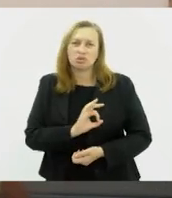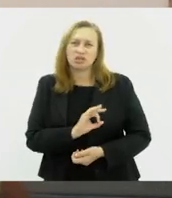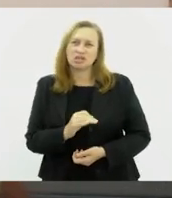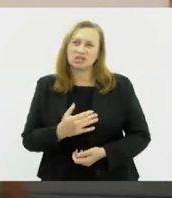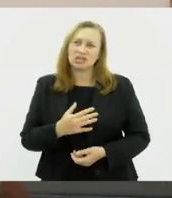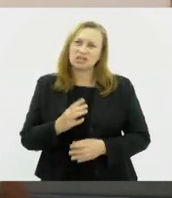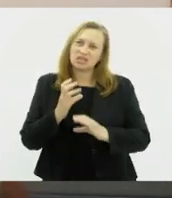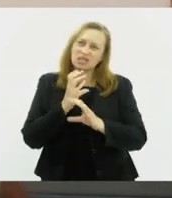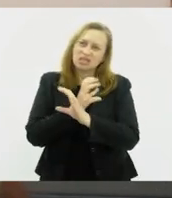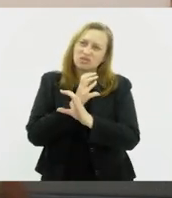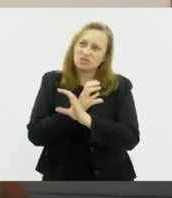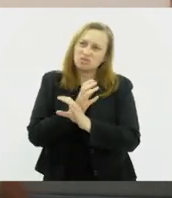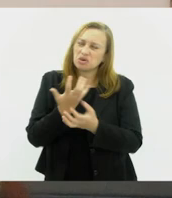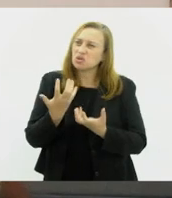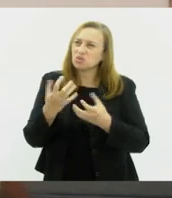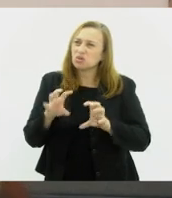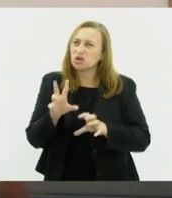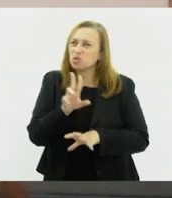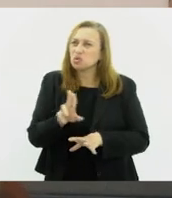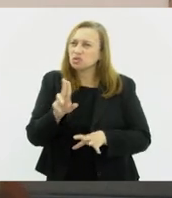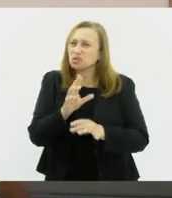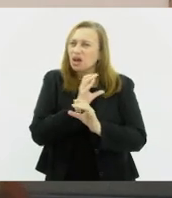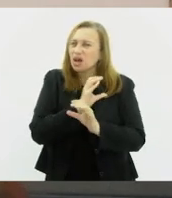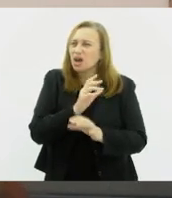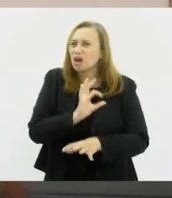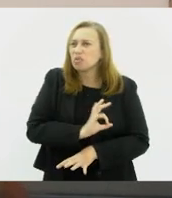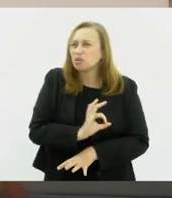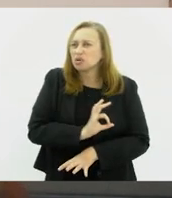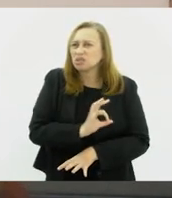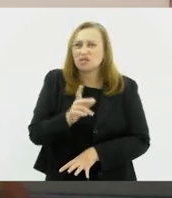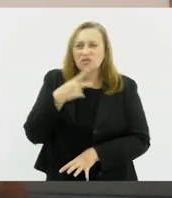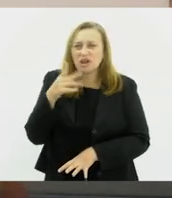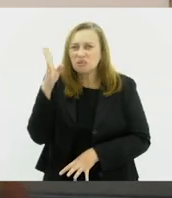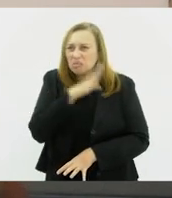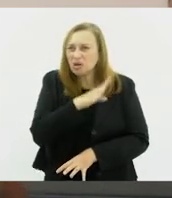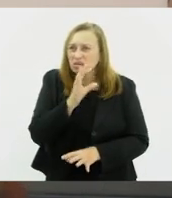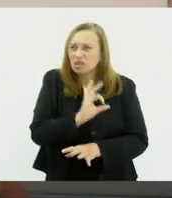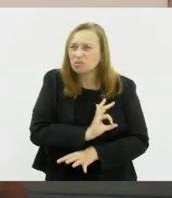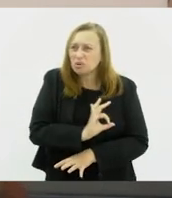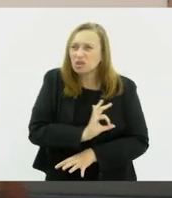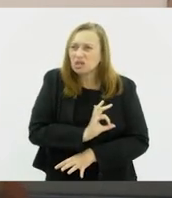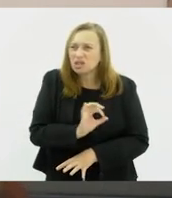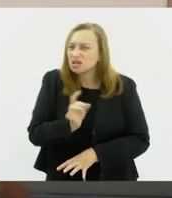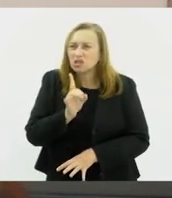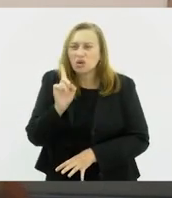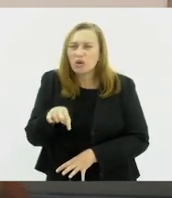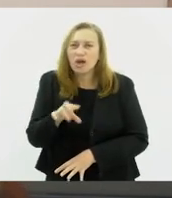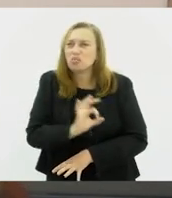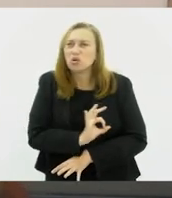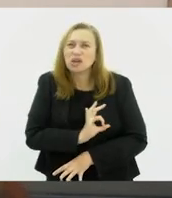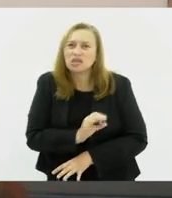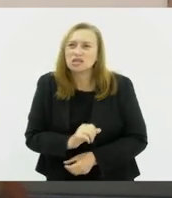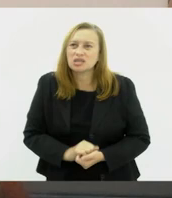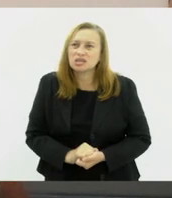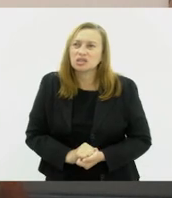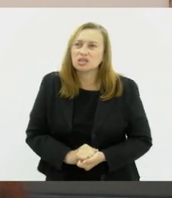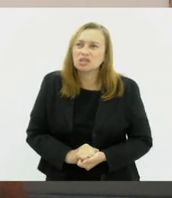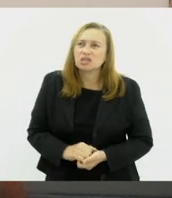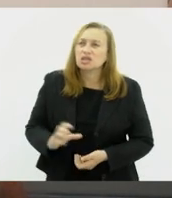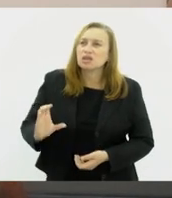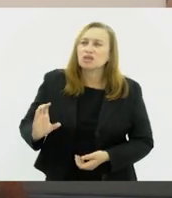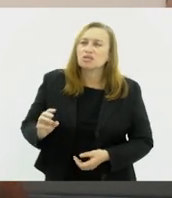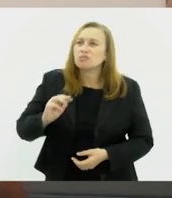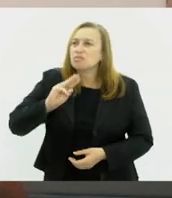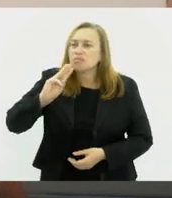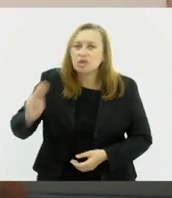civil Mas eu não quero acusar polícia porque esse negócio de ficar falando de falar mal da polícia entendeu porque não é a polícia são milionários